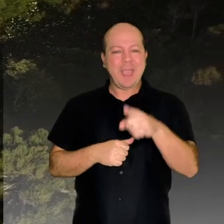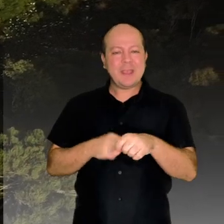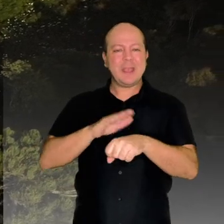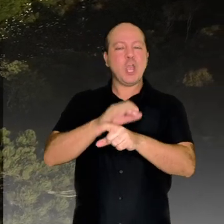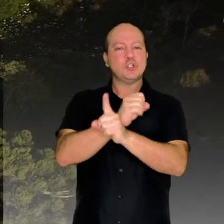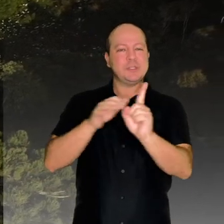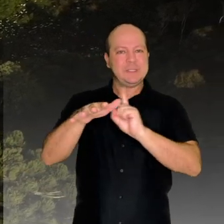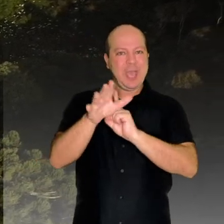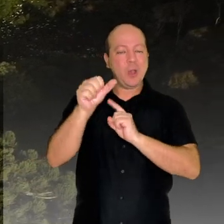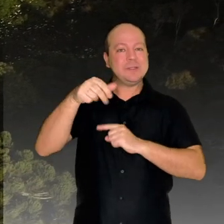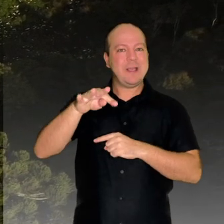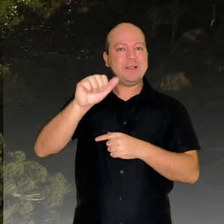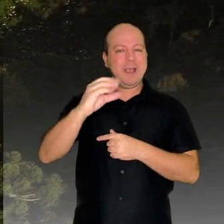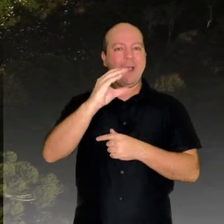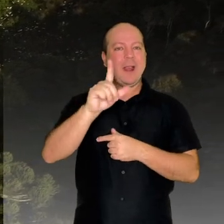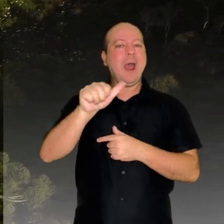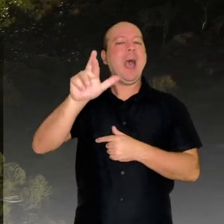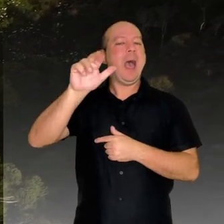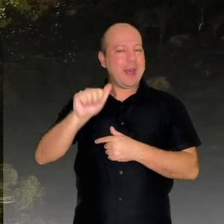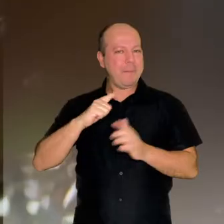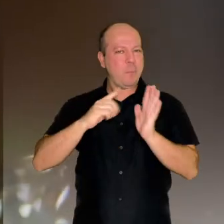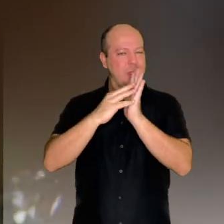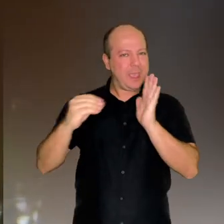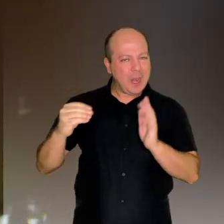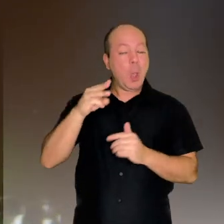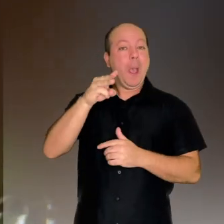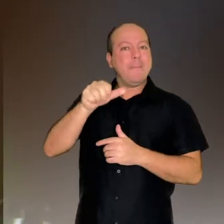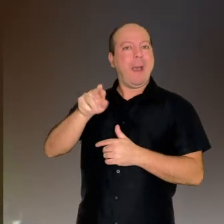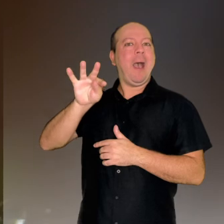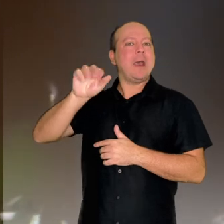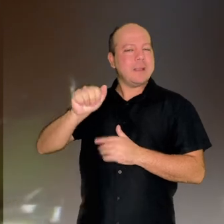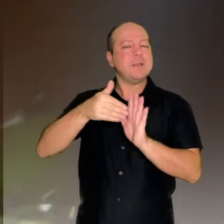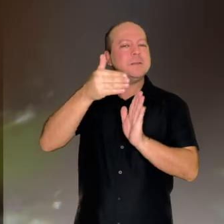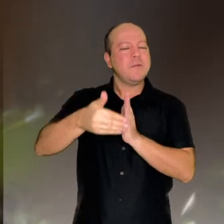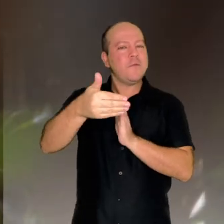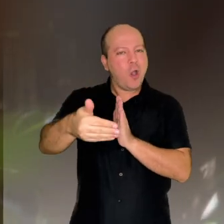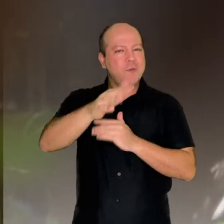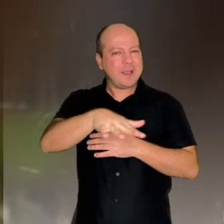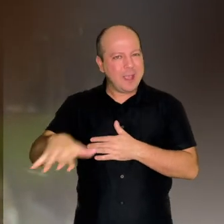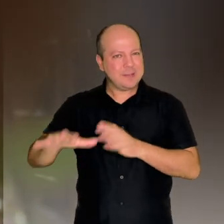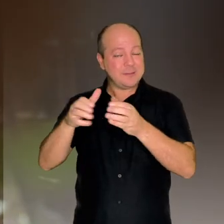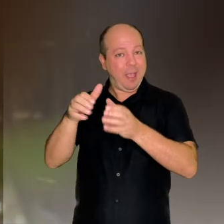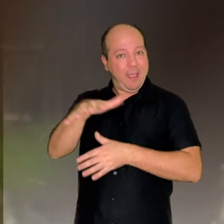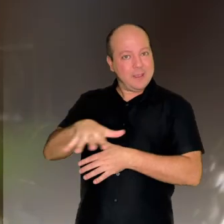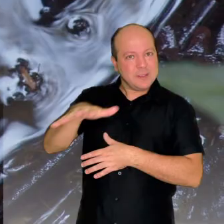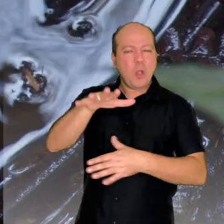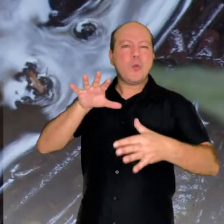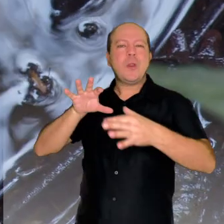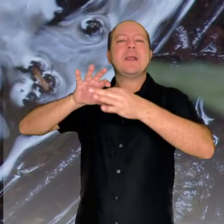na obra social Santa Clara e sua nascente modelo, que Marta Marina Gomes desenvolve seu trabalho com as crianças da